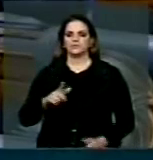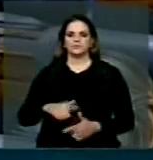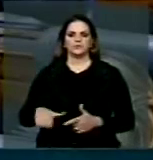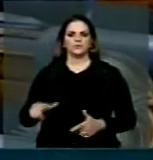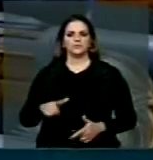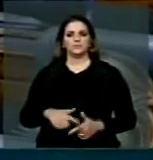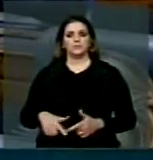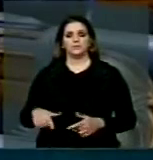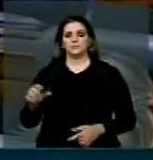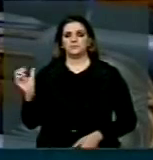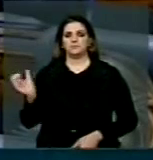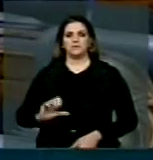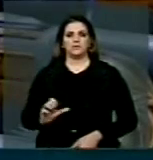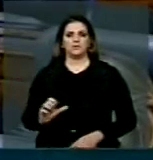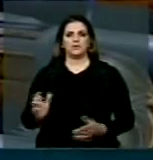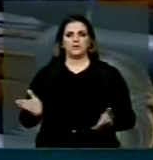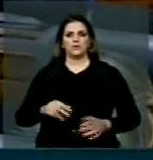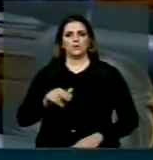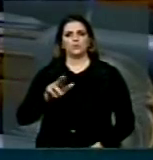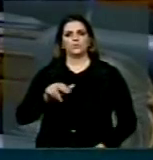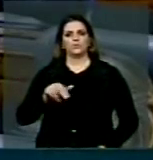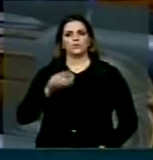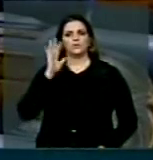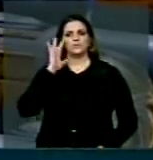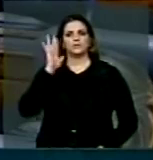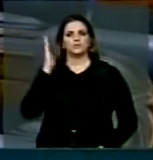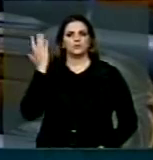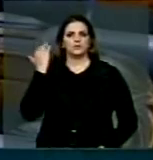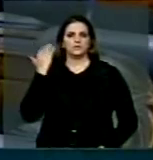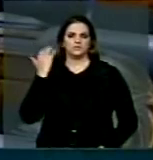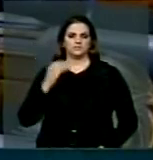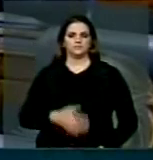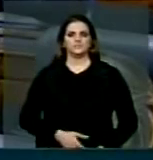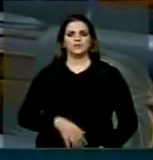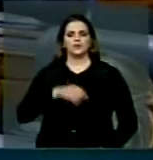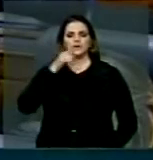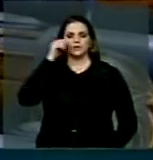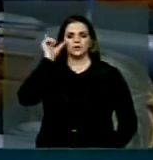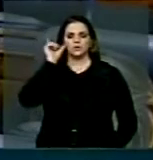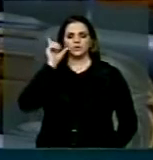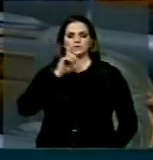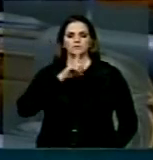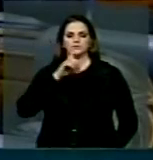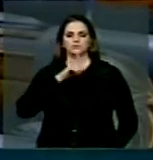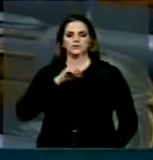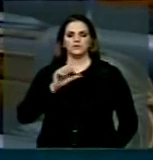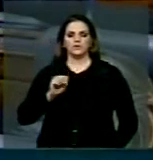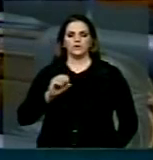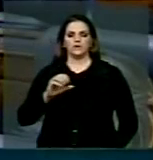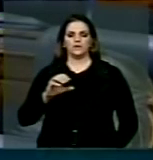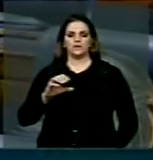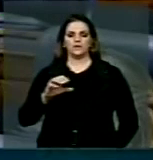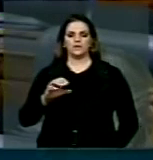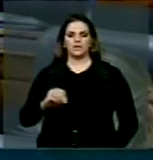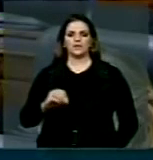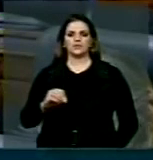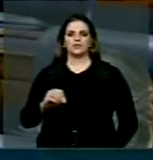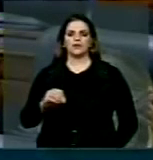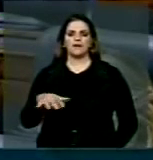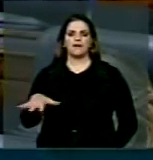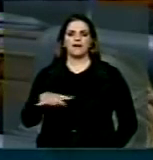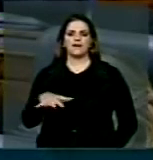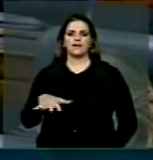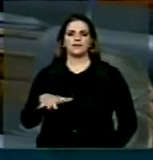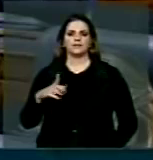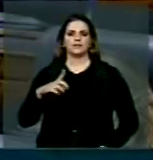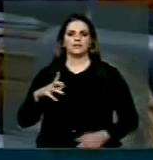de tensão nunca imaginado. Ontem completaram 80 áreas